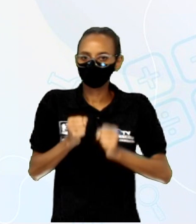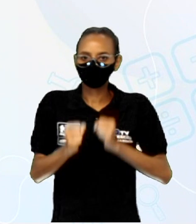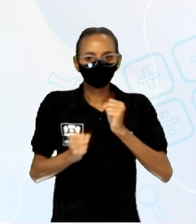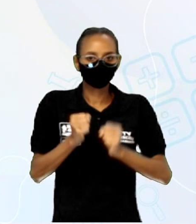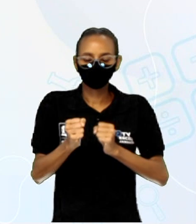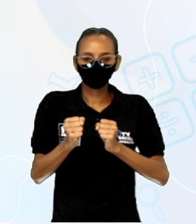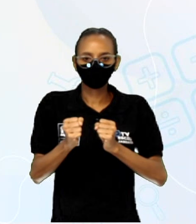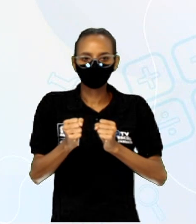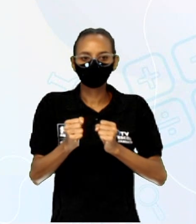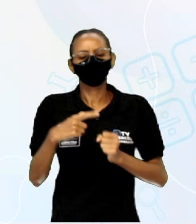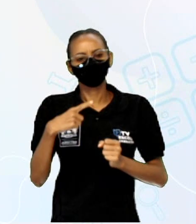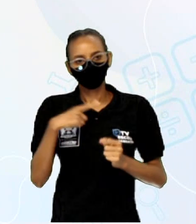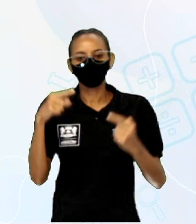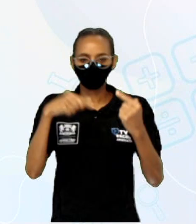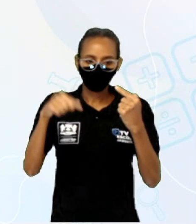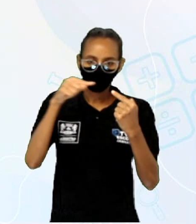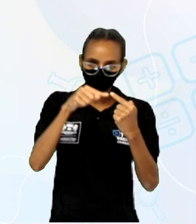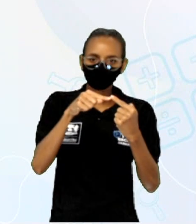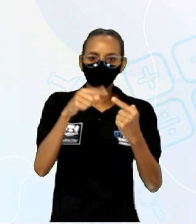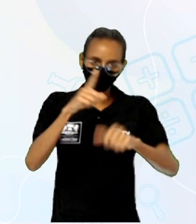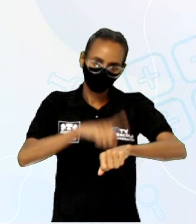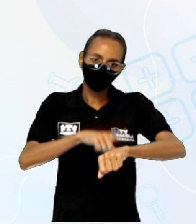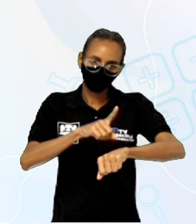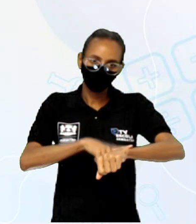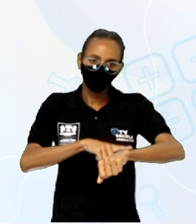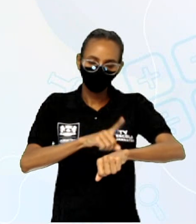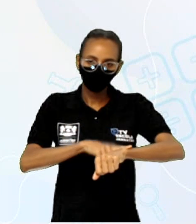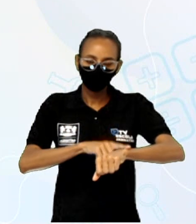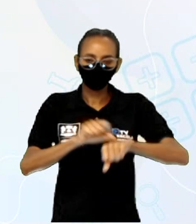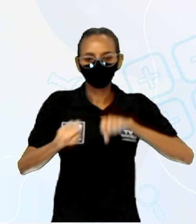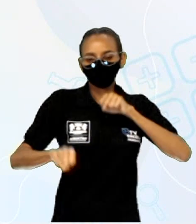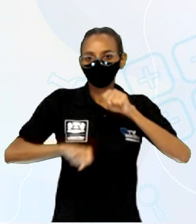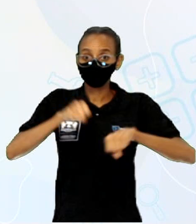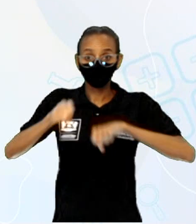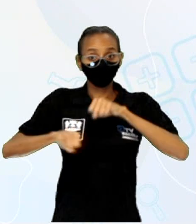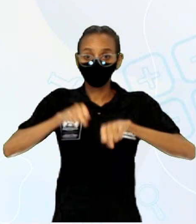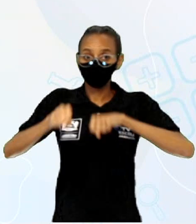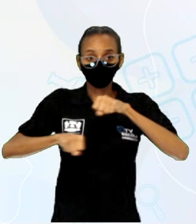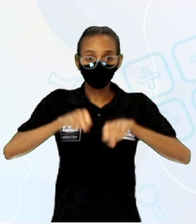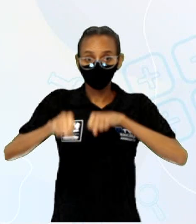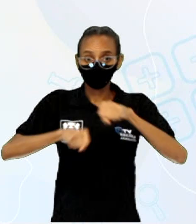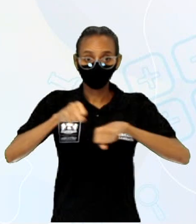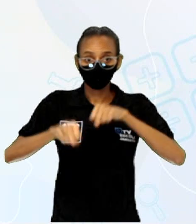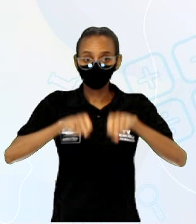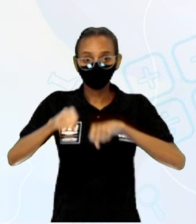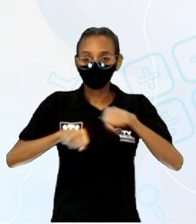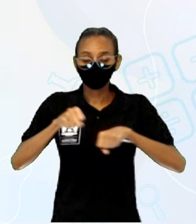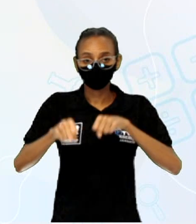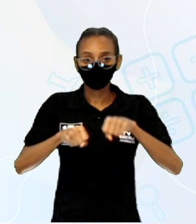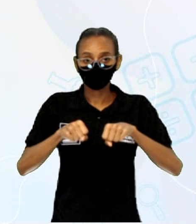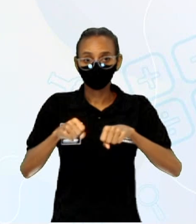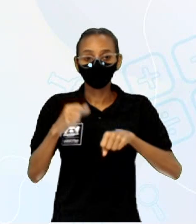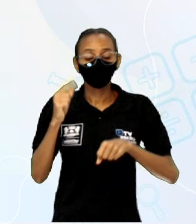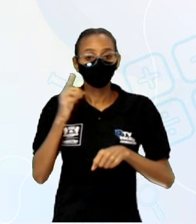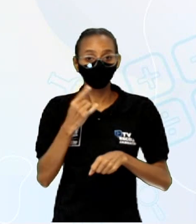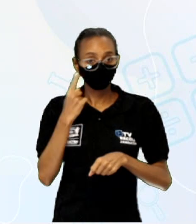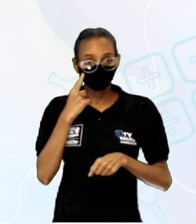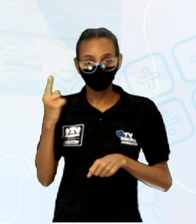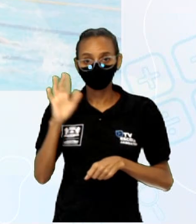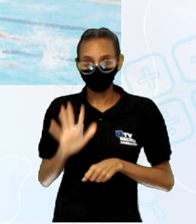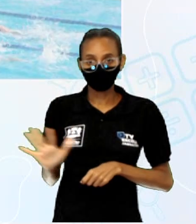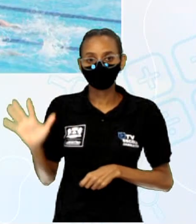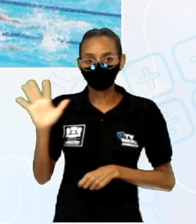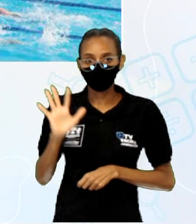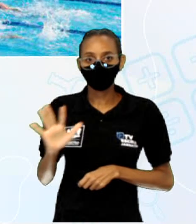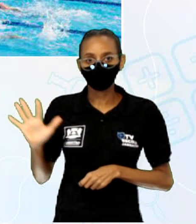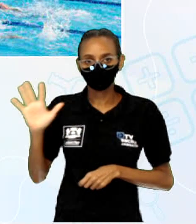na relação de tempo. Né? No ciclismo, a gente tem a velocidade aí também, esse é um velódromo, né, que a gente tem até do Rio de Janeiro que foi feito.